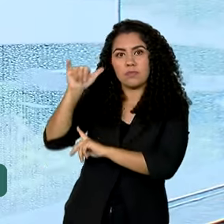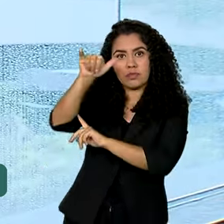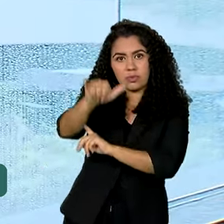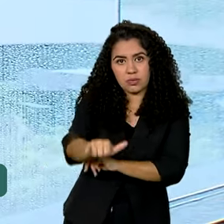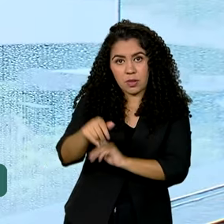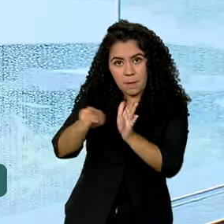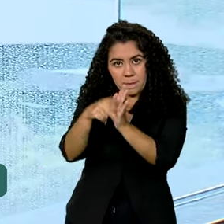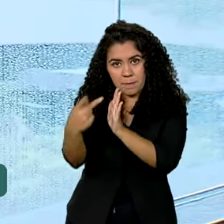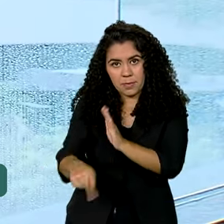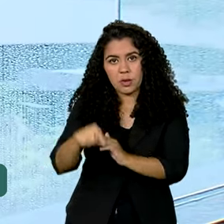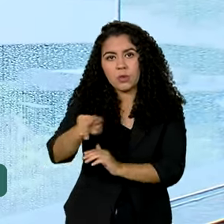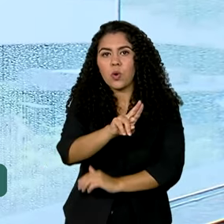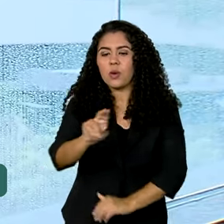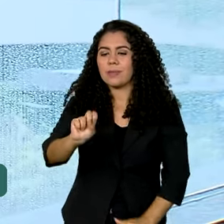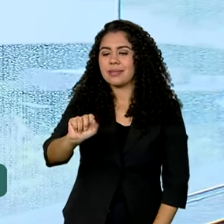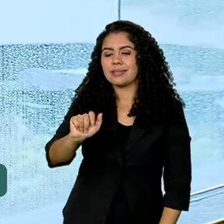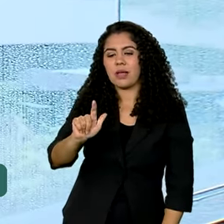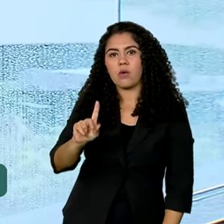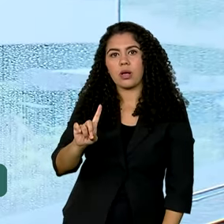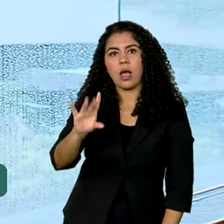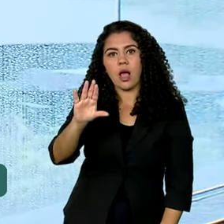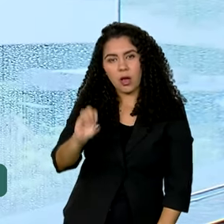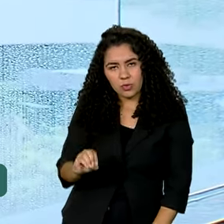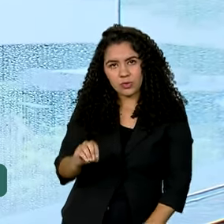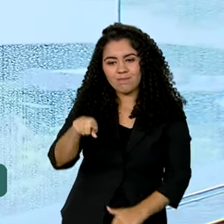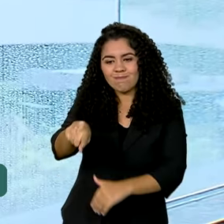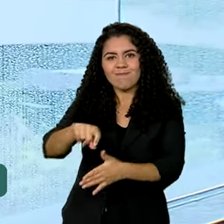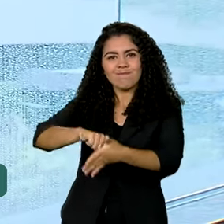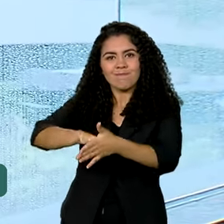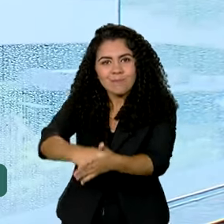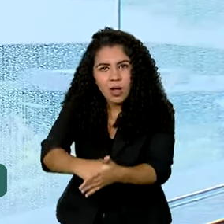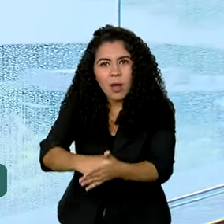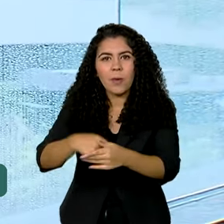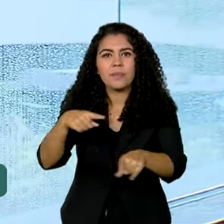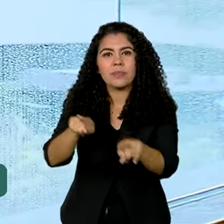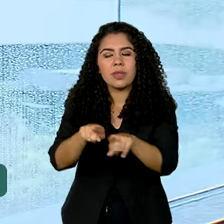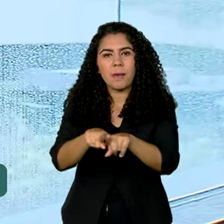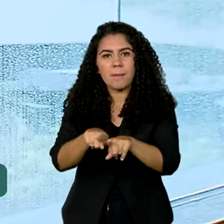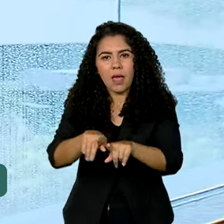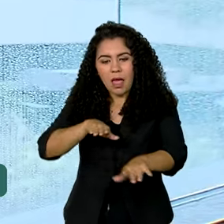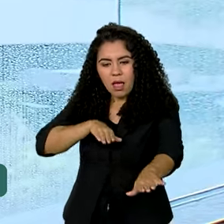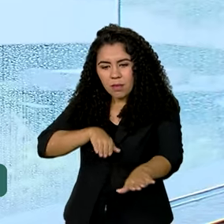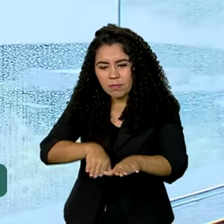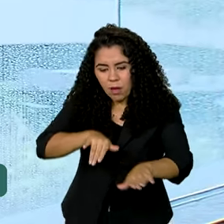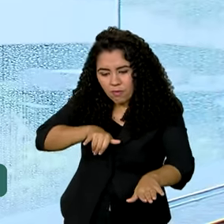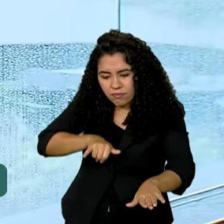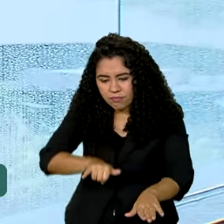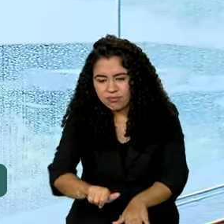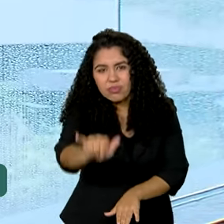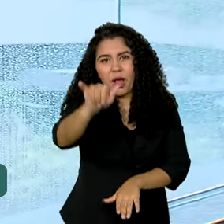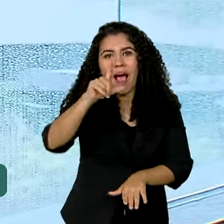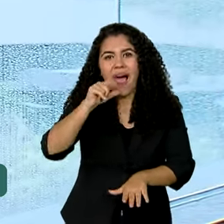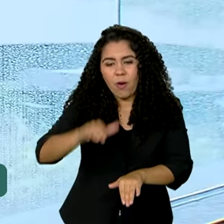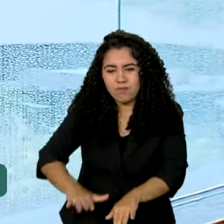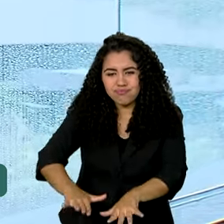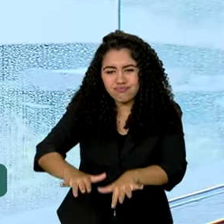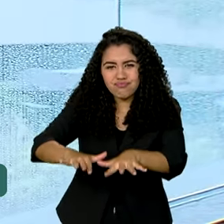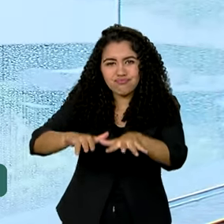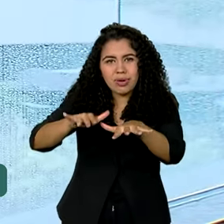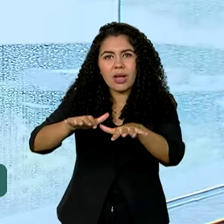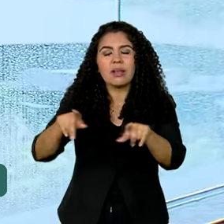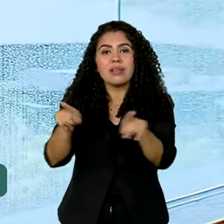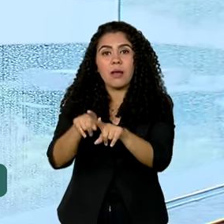capital. Interditado, o aeroporto ficou com a pista e parte dos terminais alagados.